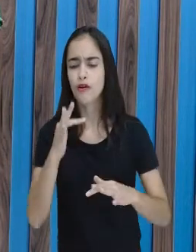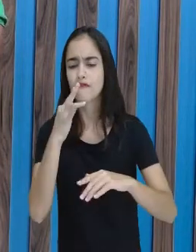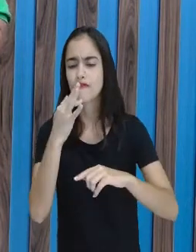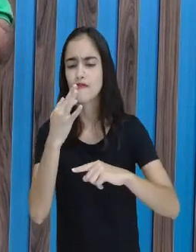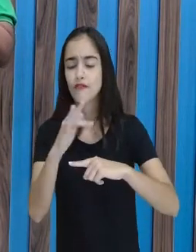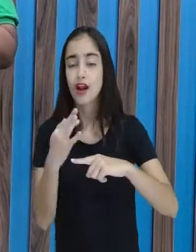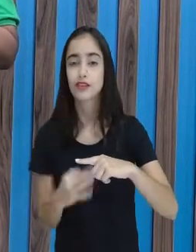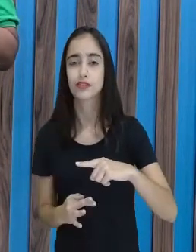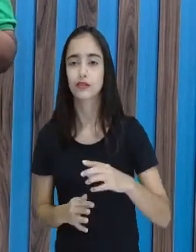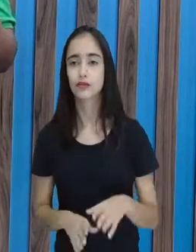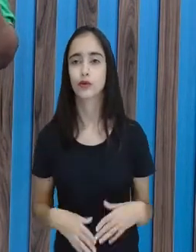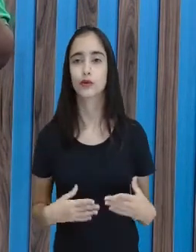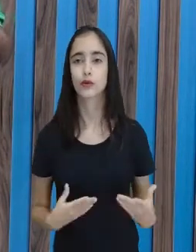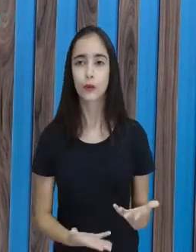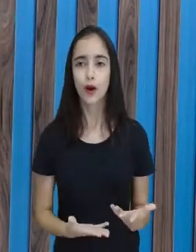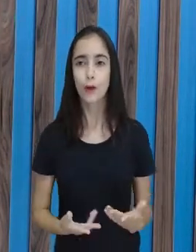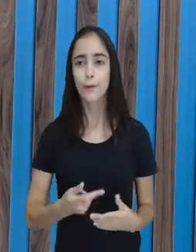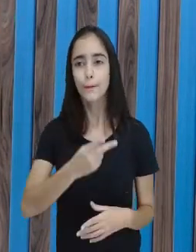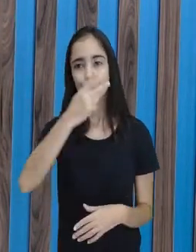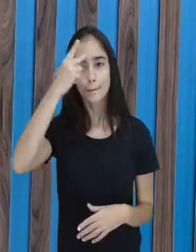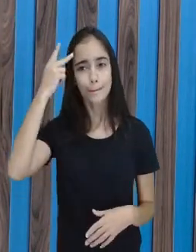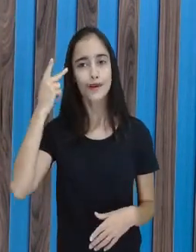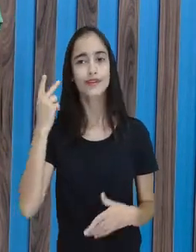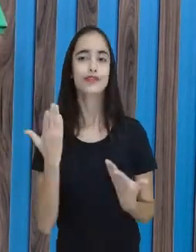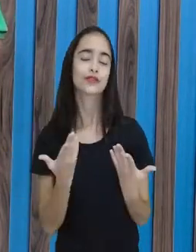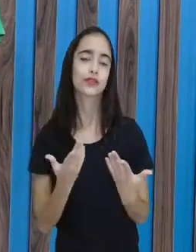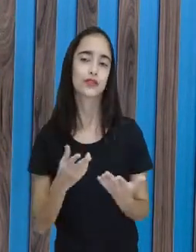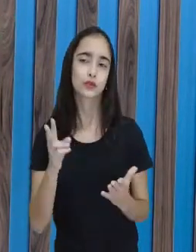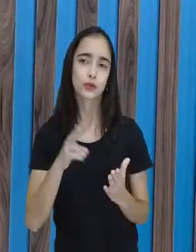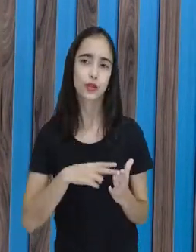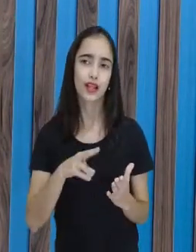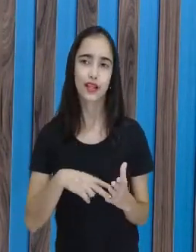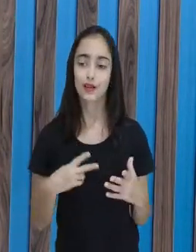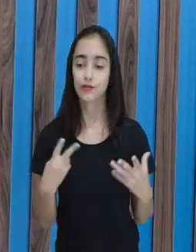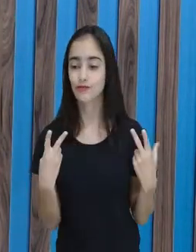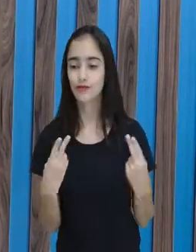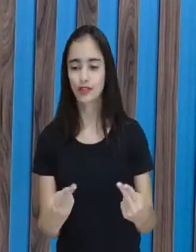seja, quem leu a mesma quantidade de páginas.